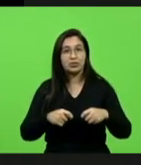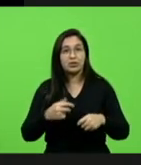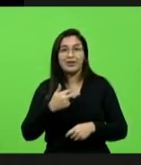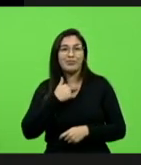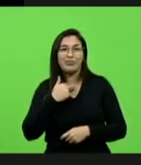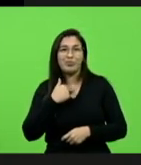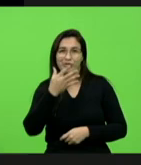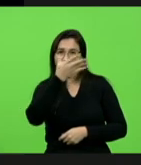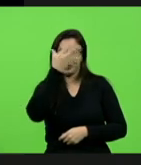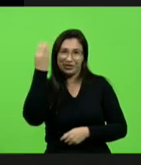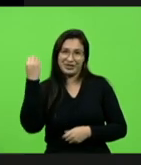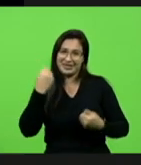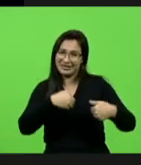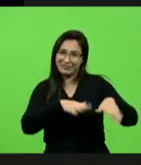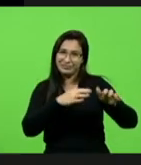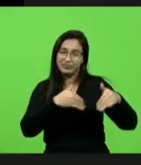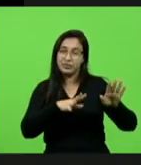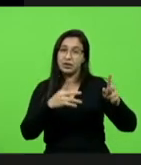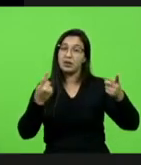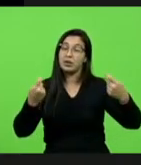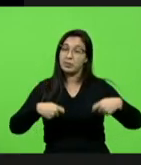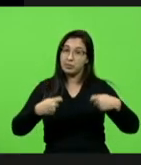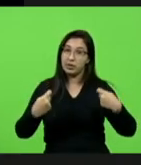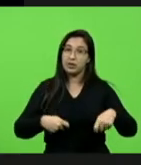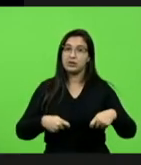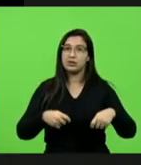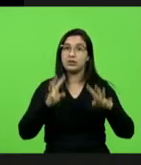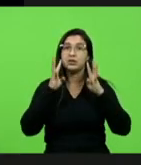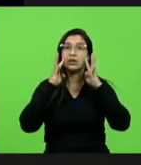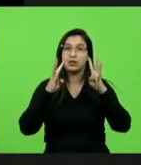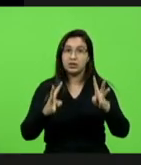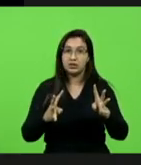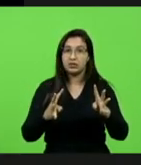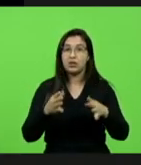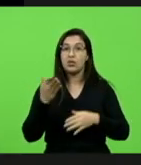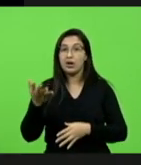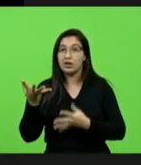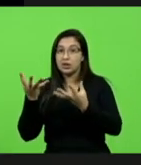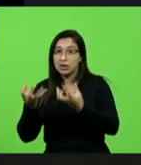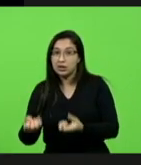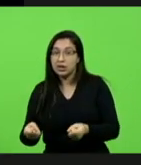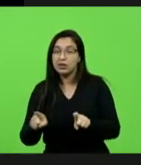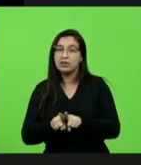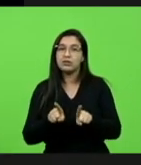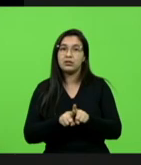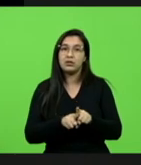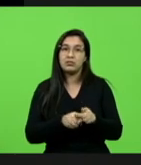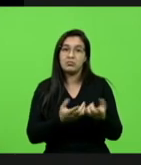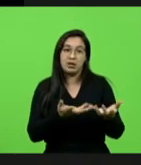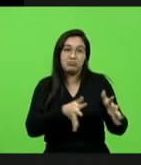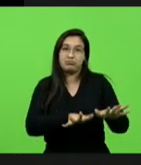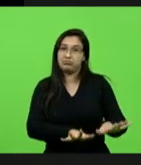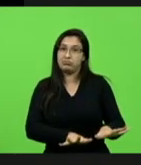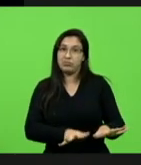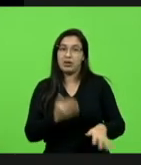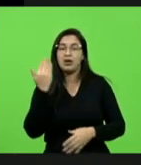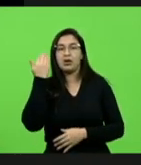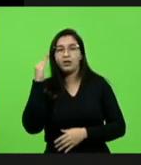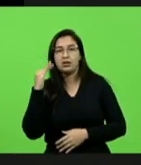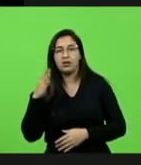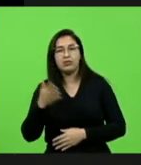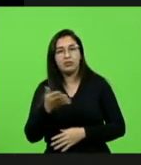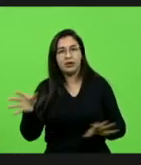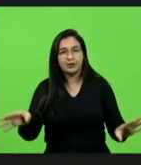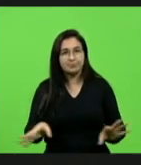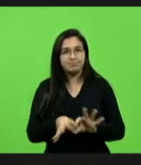exatamente por isso precisamos dessas vozes, tanto as favoráveis quanto as contrárias, que eu entendo virão a contribuir a